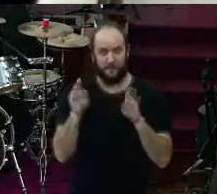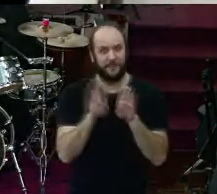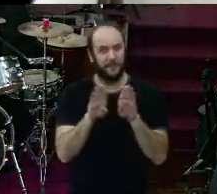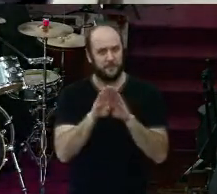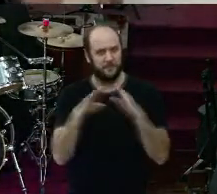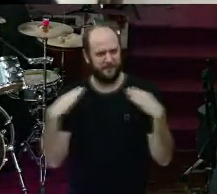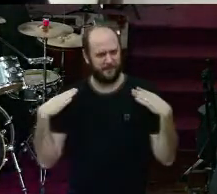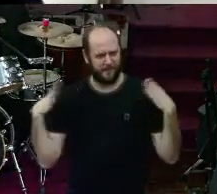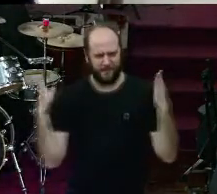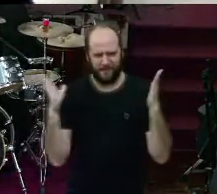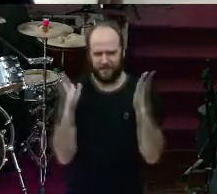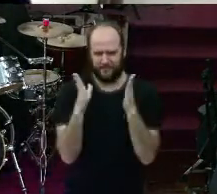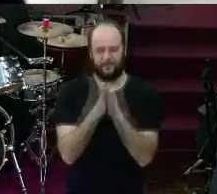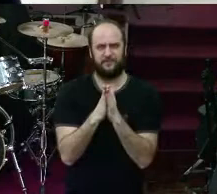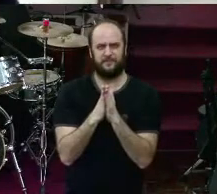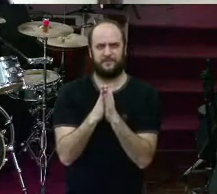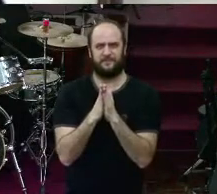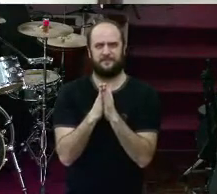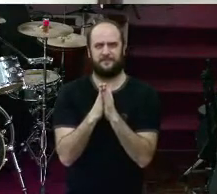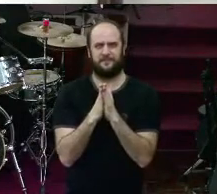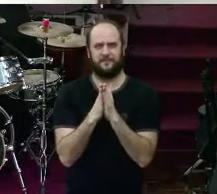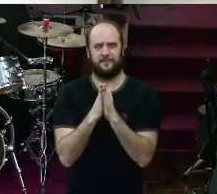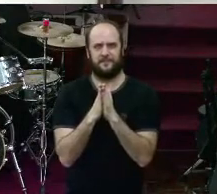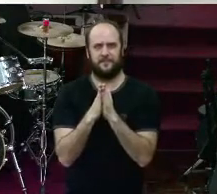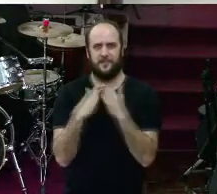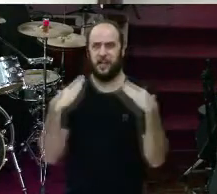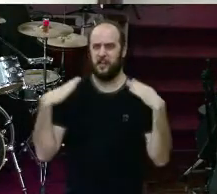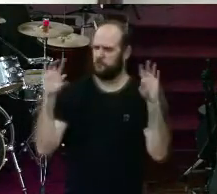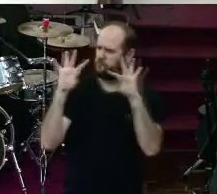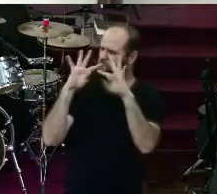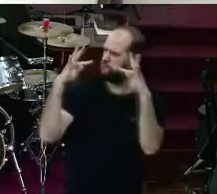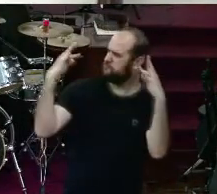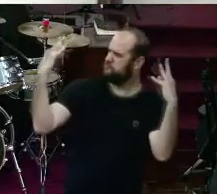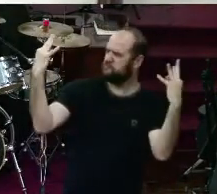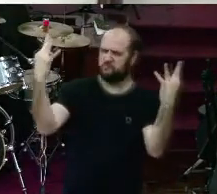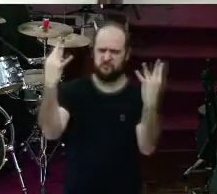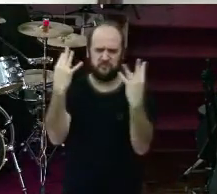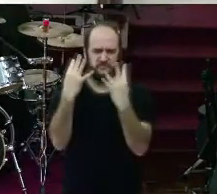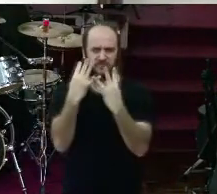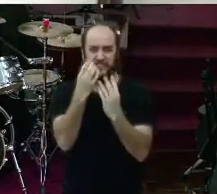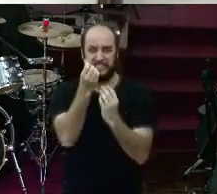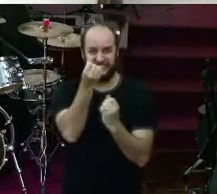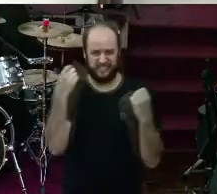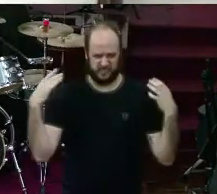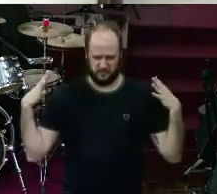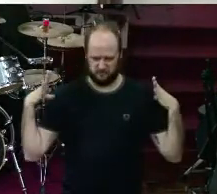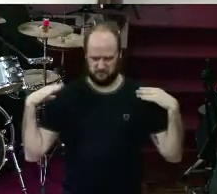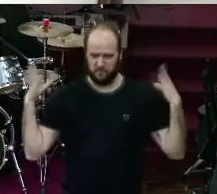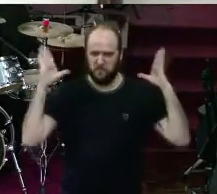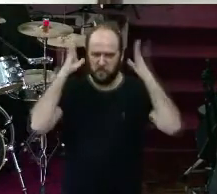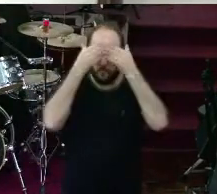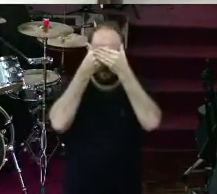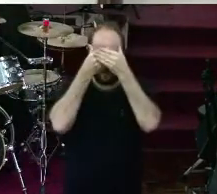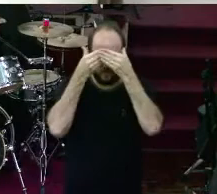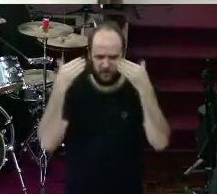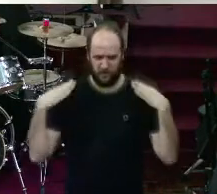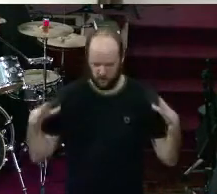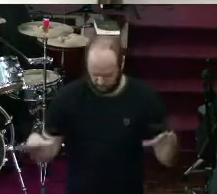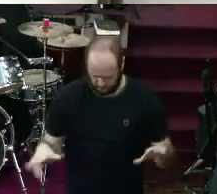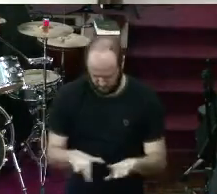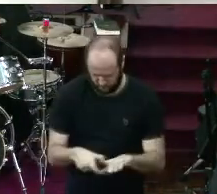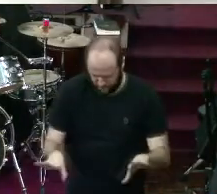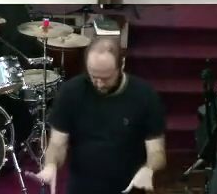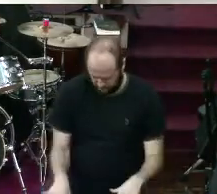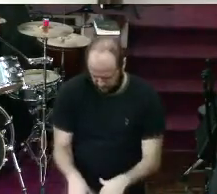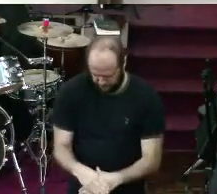2, serafins estavam por cima dele, cada um tinham 6 asas, com 2 cobriu o rosto, com 2 cobriu os seus pés, e com